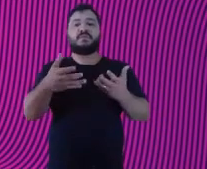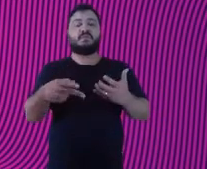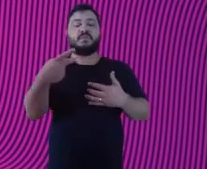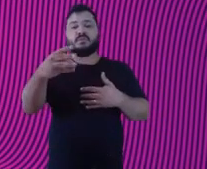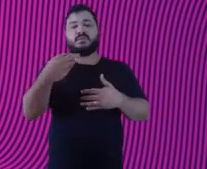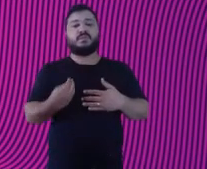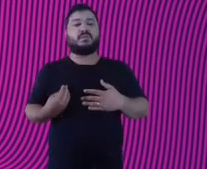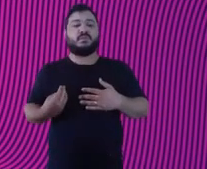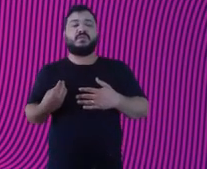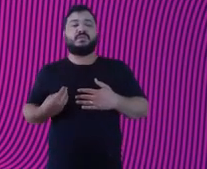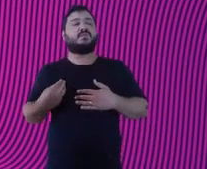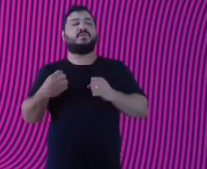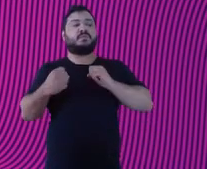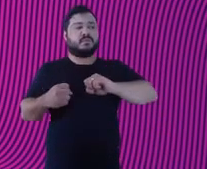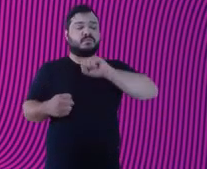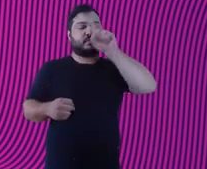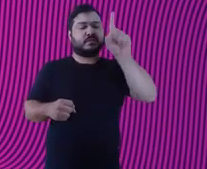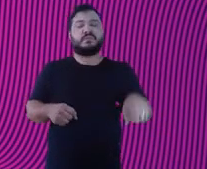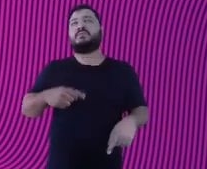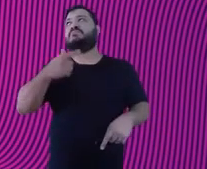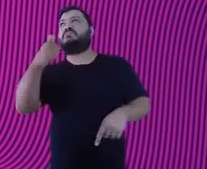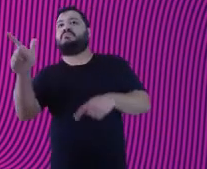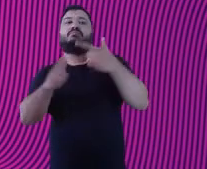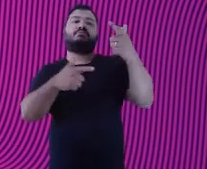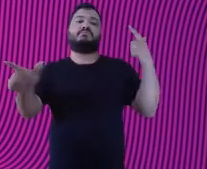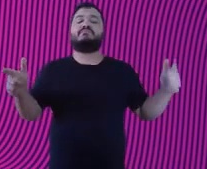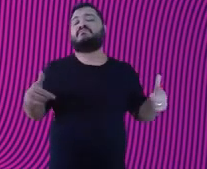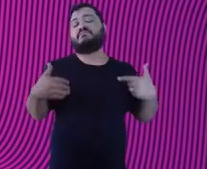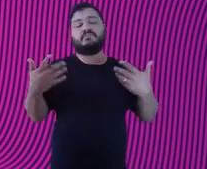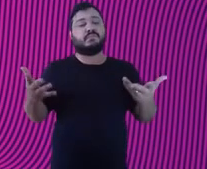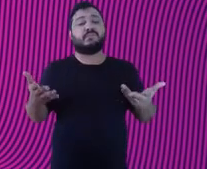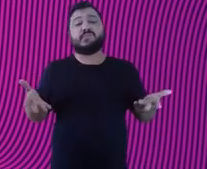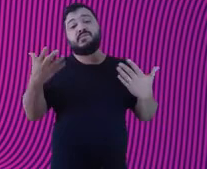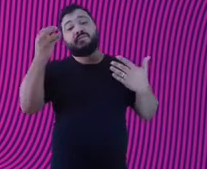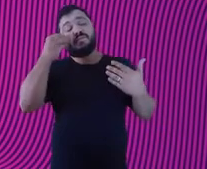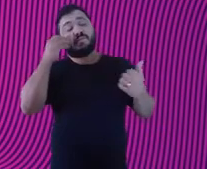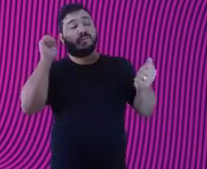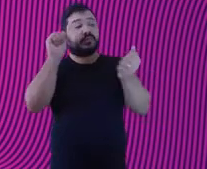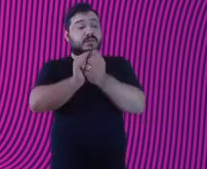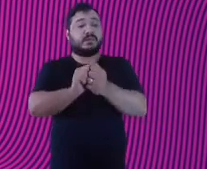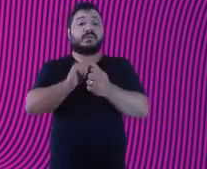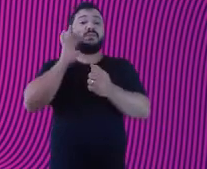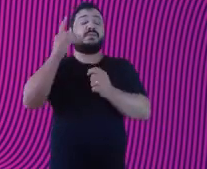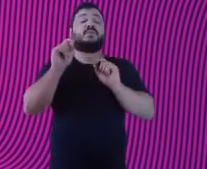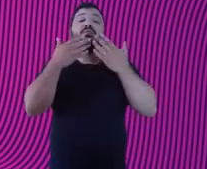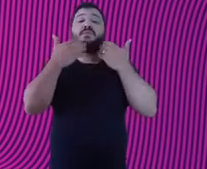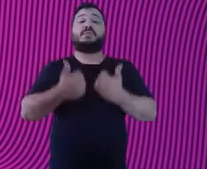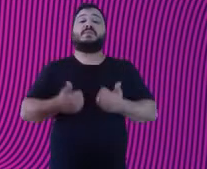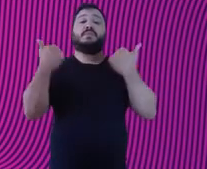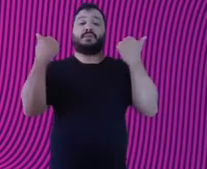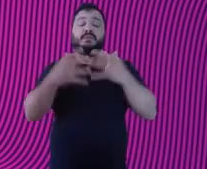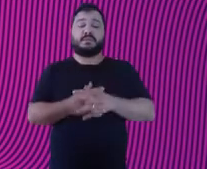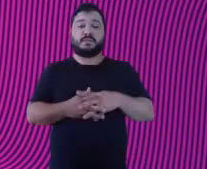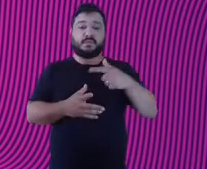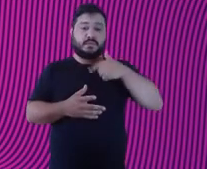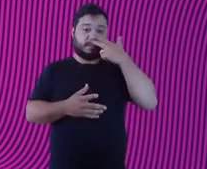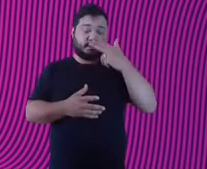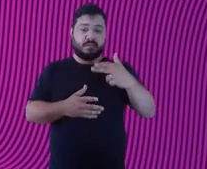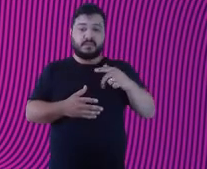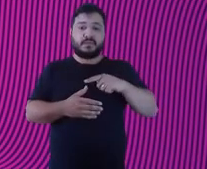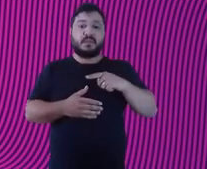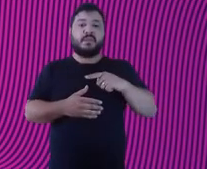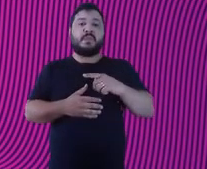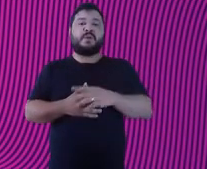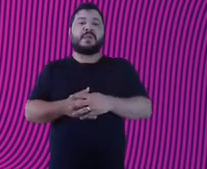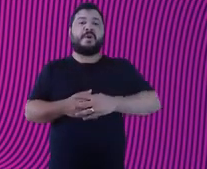vida. Olha, sua vida pode ser assim, sua vida pode ser assado, e vamos tentar juntos decidir o que for melhor, né? Eu acho que eu tô mais nessa linha,